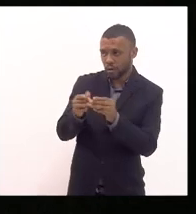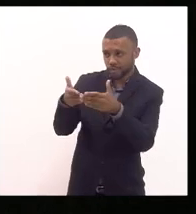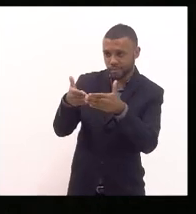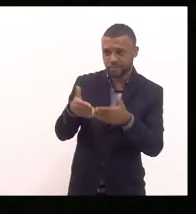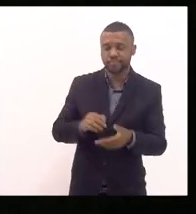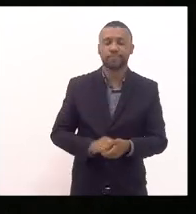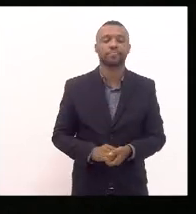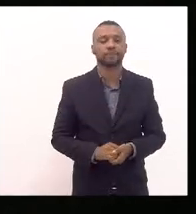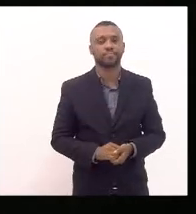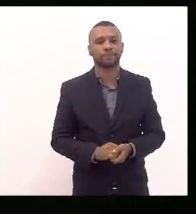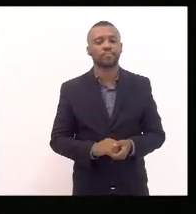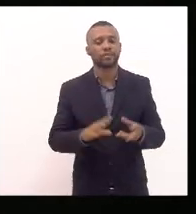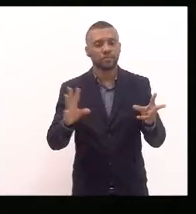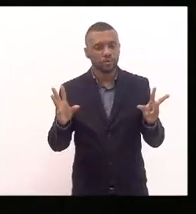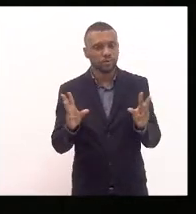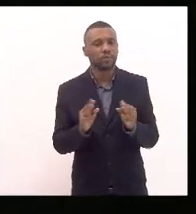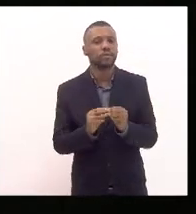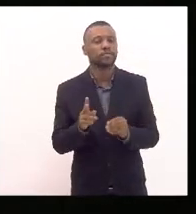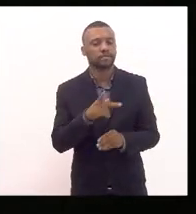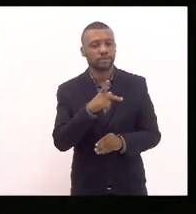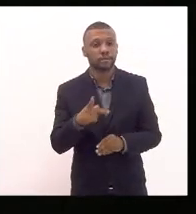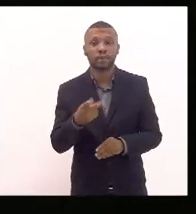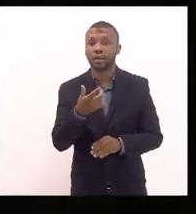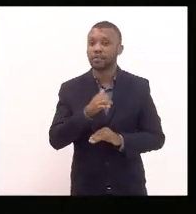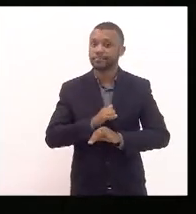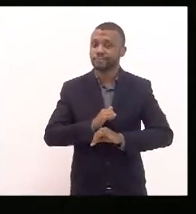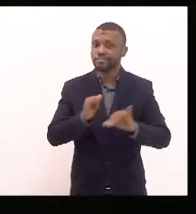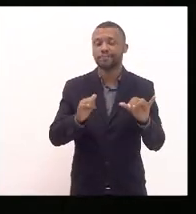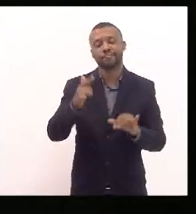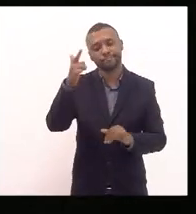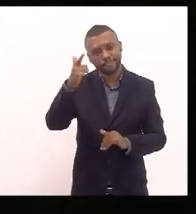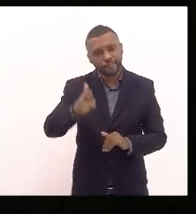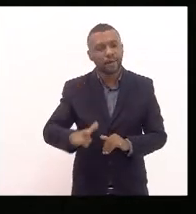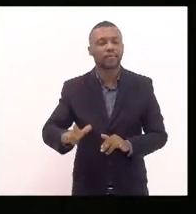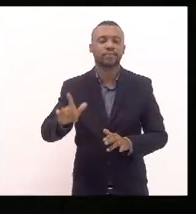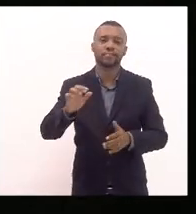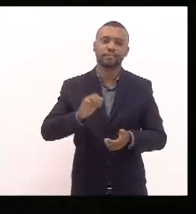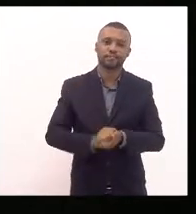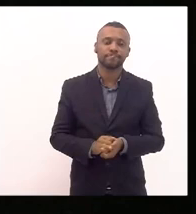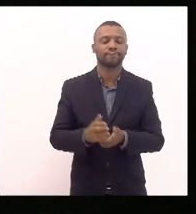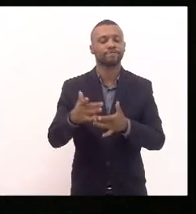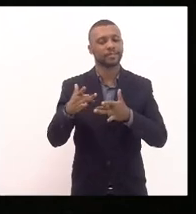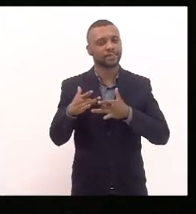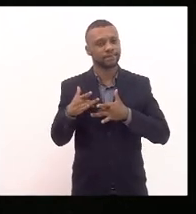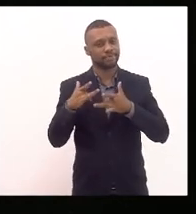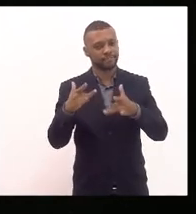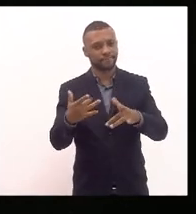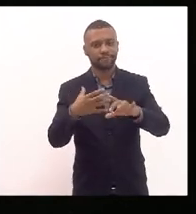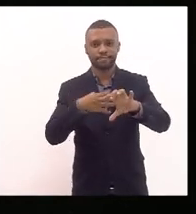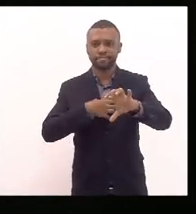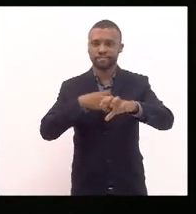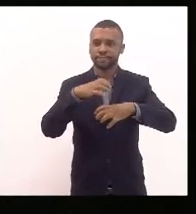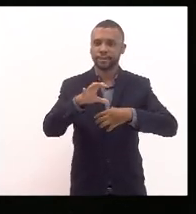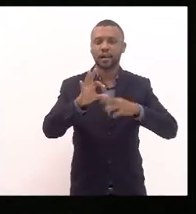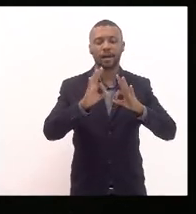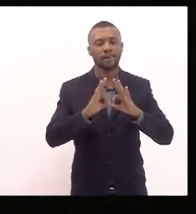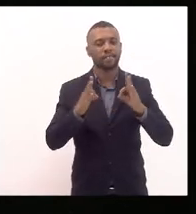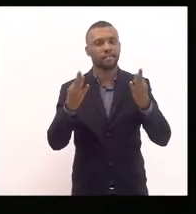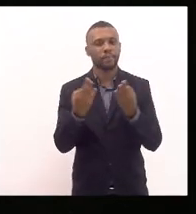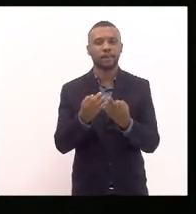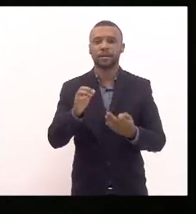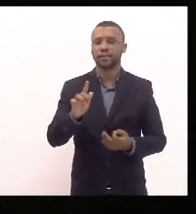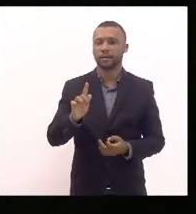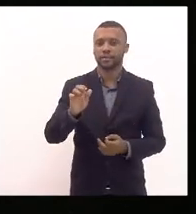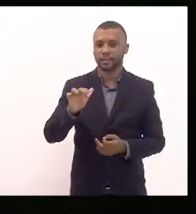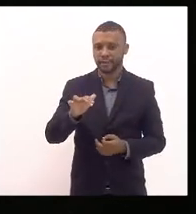concluindo presidenta deixa aqui mais uma vez a minha solidariedade à família de